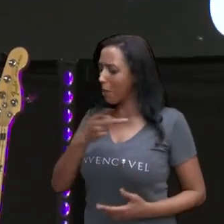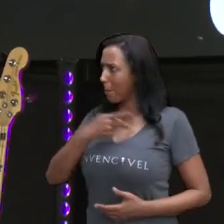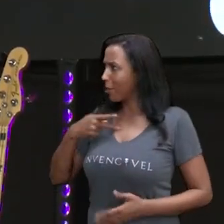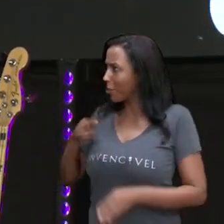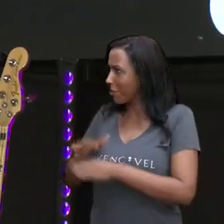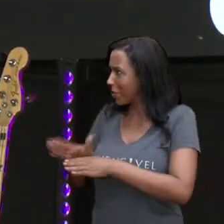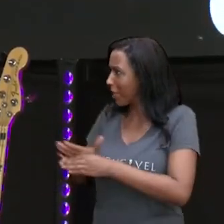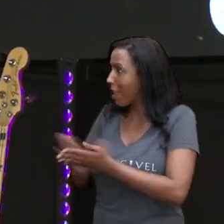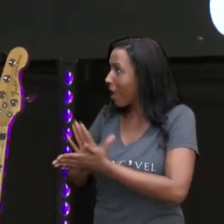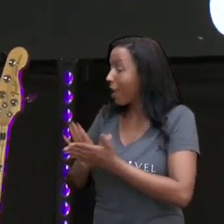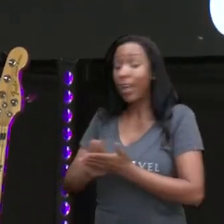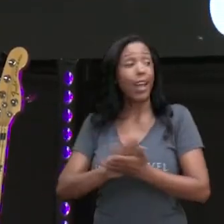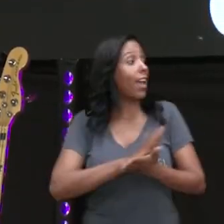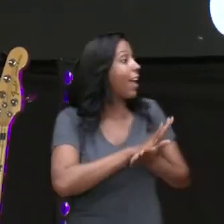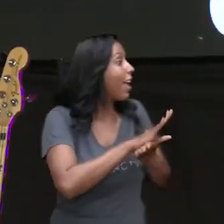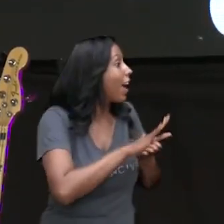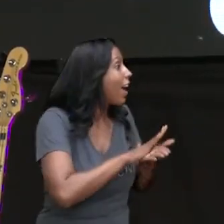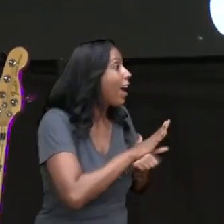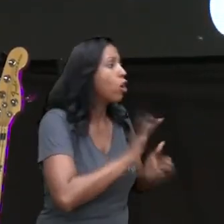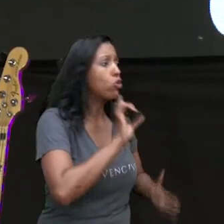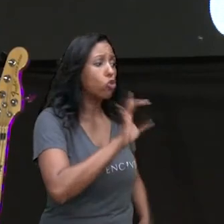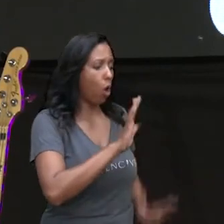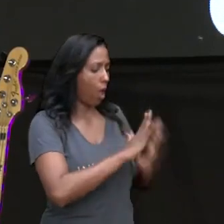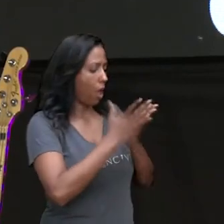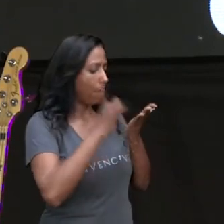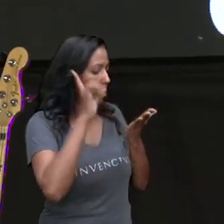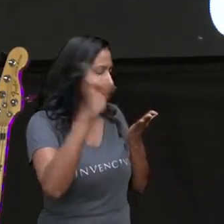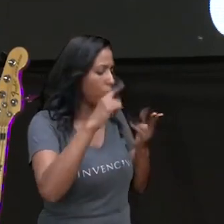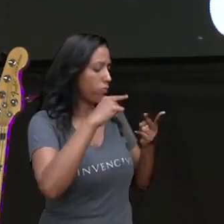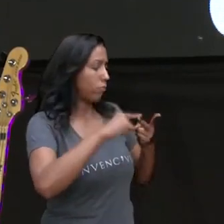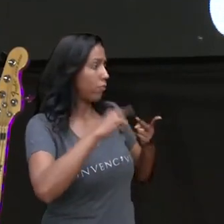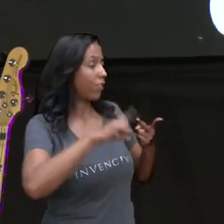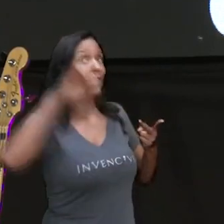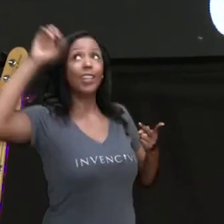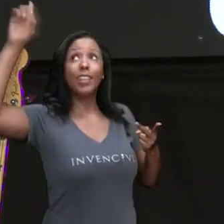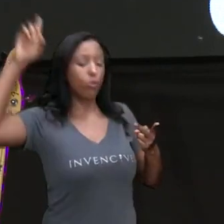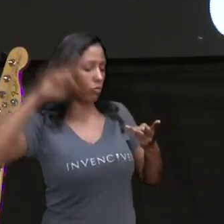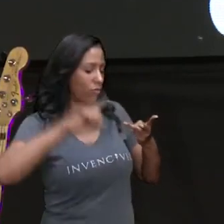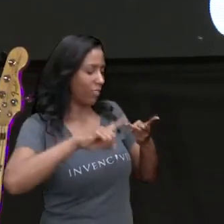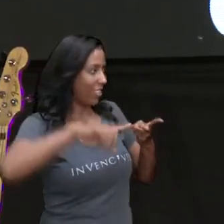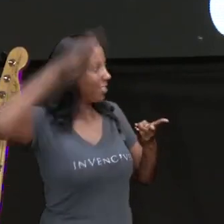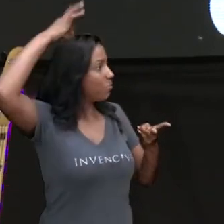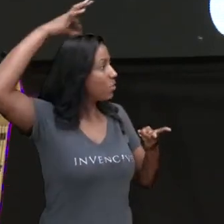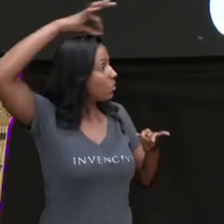Bíblia, a pessoa, e o Espírito Santo, que ilumina essa palavra no coração da pessoa.